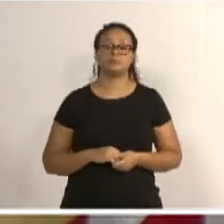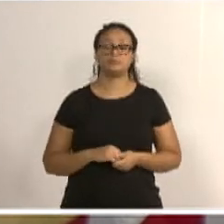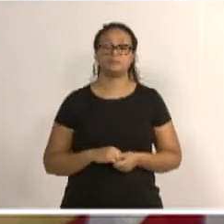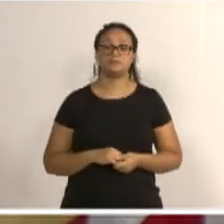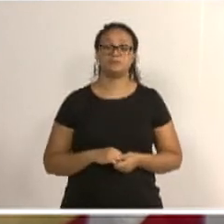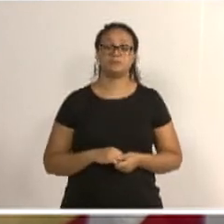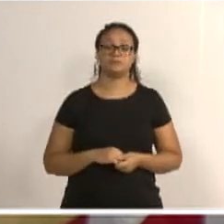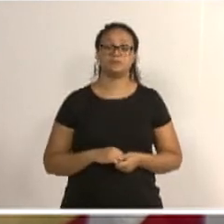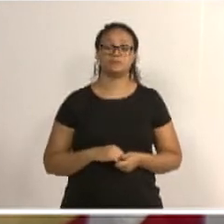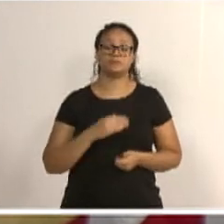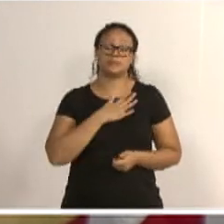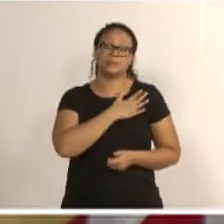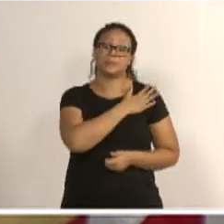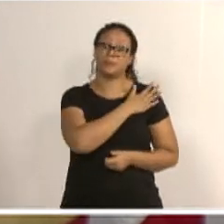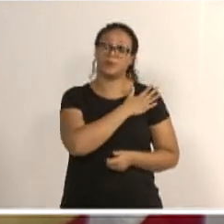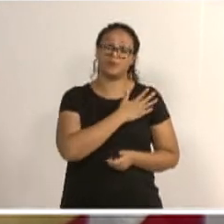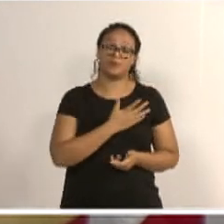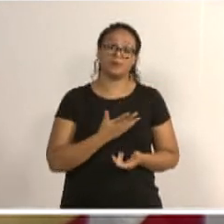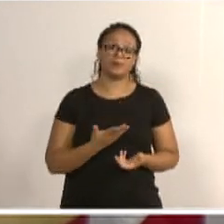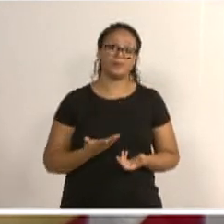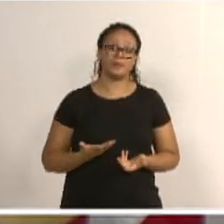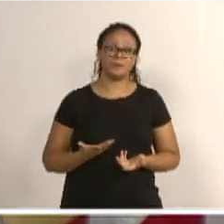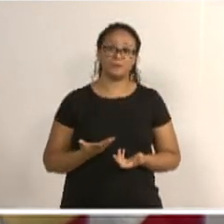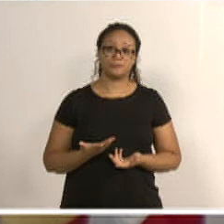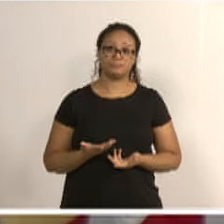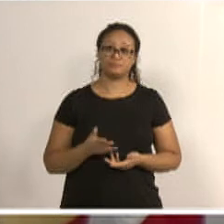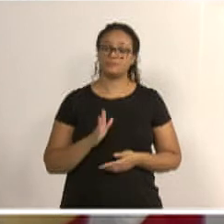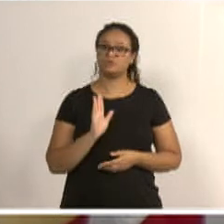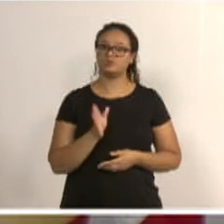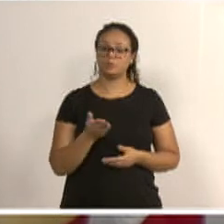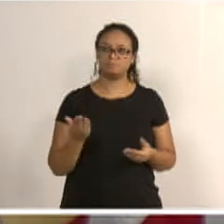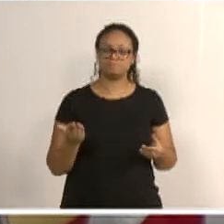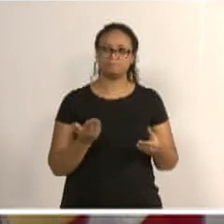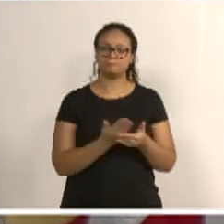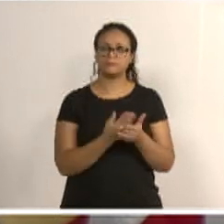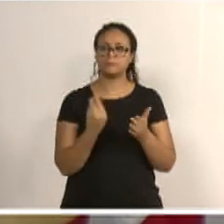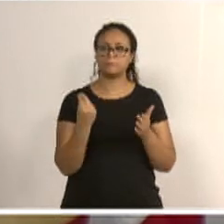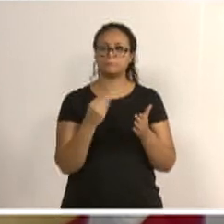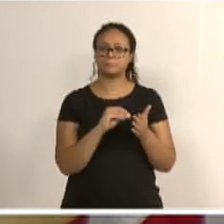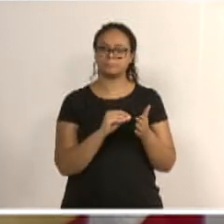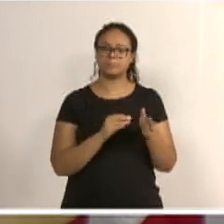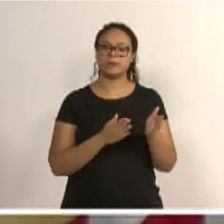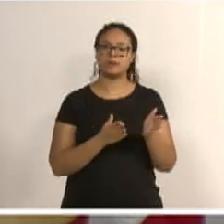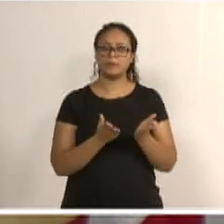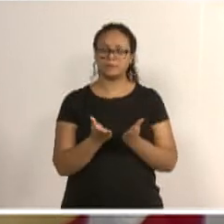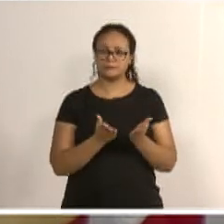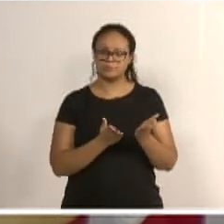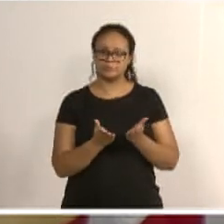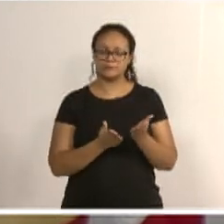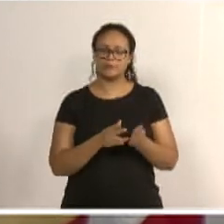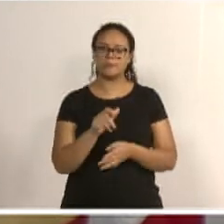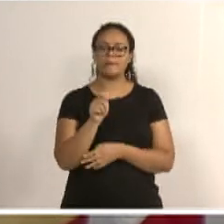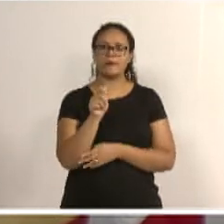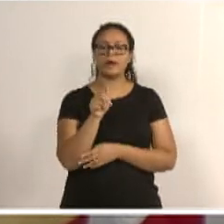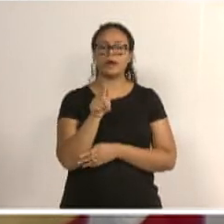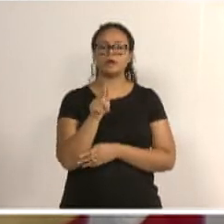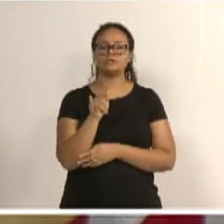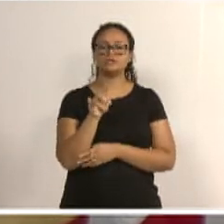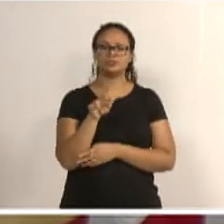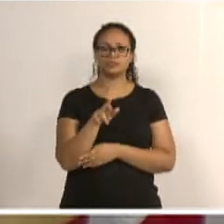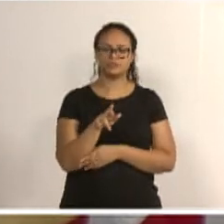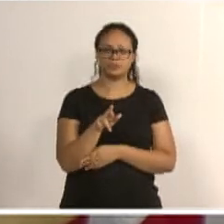que o prefeito Napoleão colocou já no processo de licitação que a AGIR, uma agência reguladora que